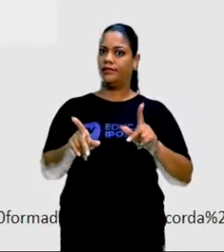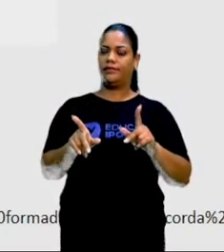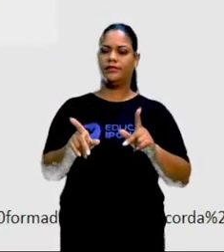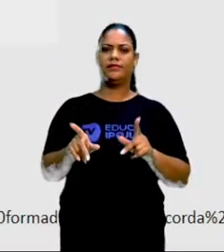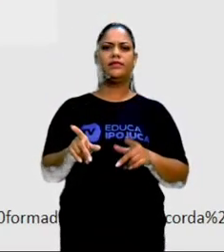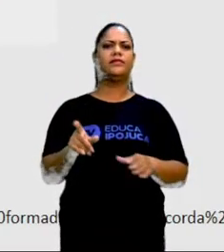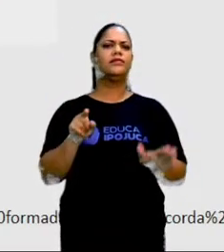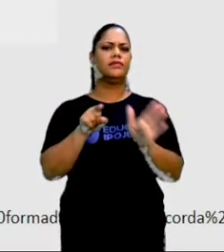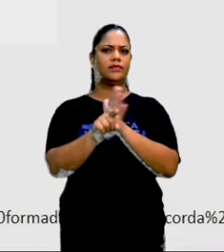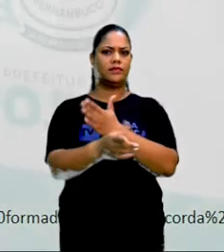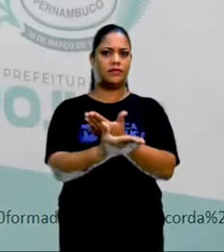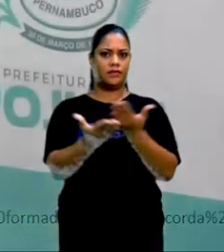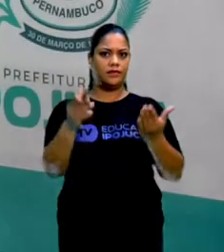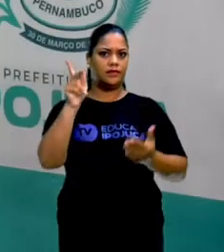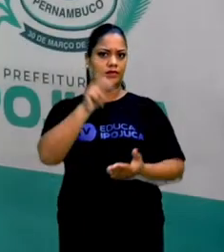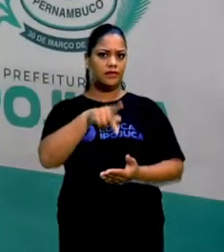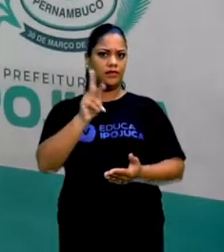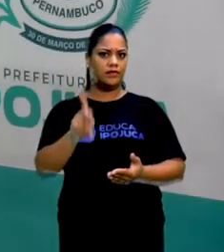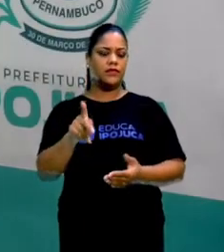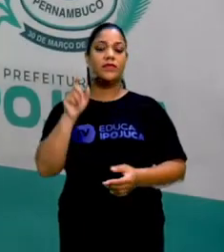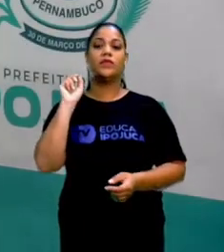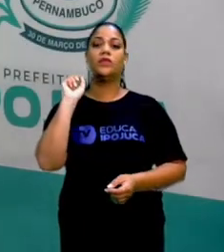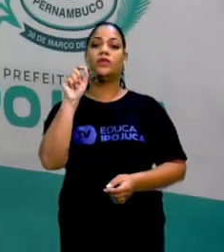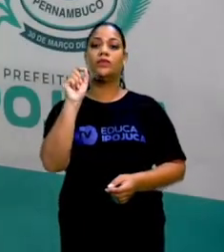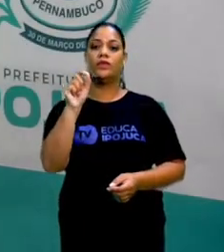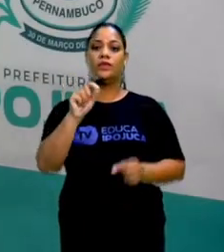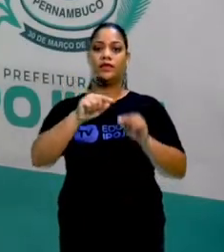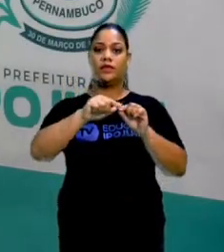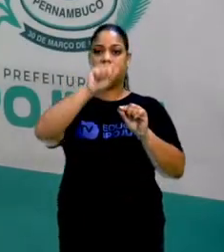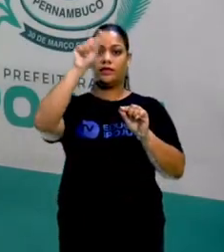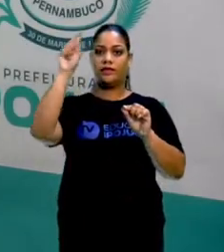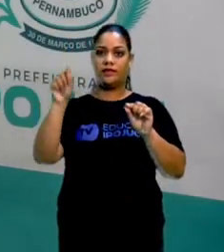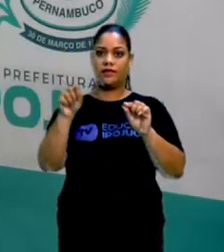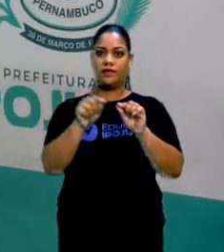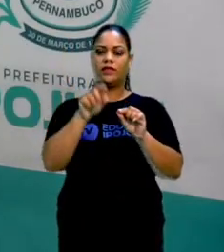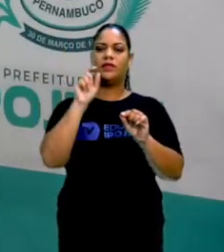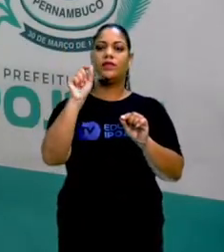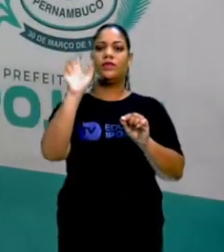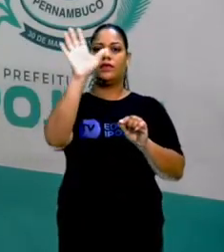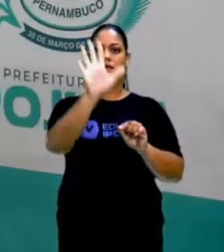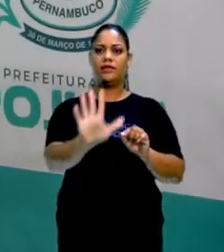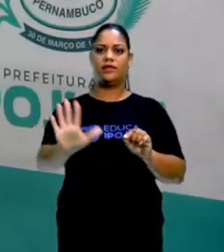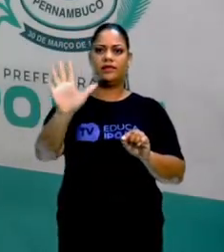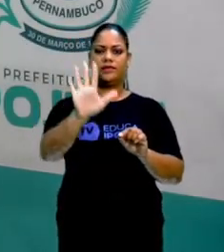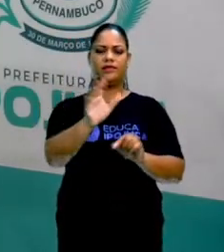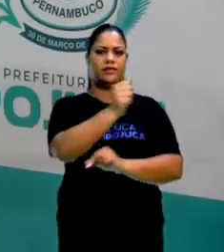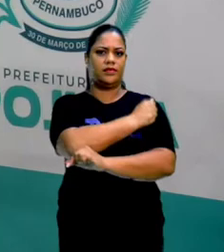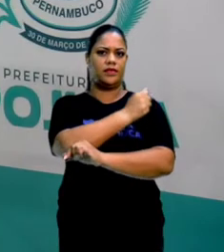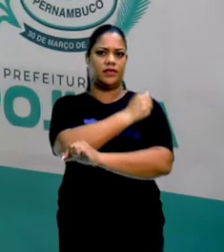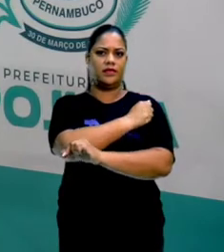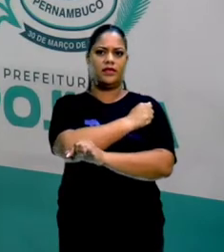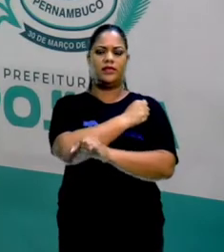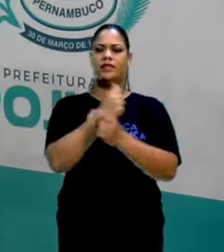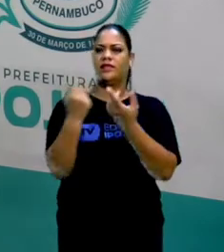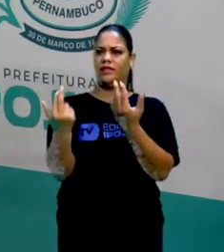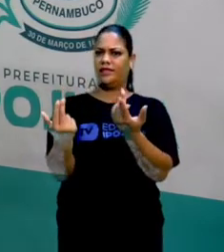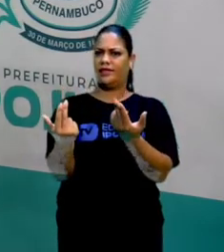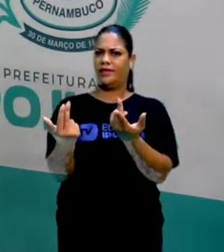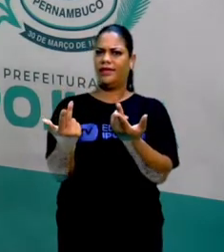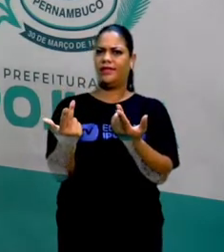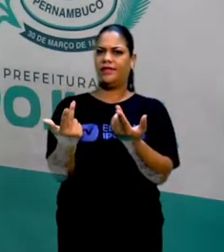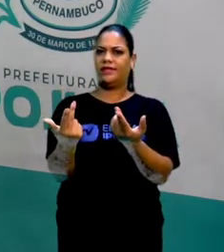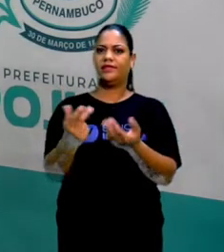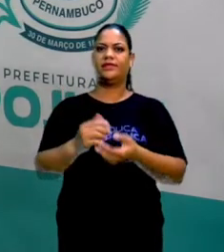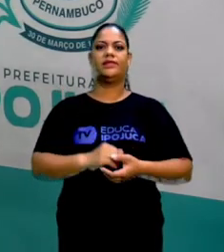Márcia pergunta na nossa aula de matemática o que é um círculo e o que é uma circunferência, os alunos sempre dizem que círculo e circunferência é a